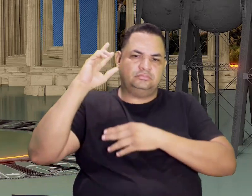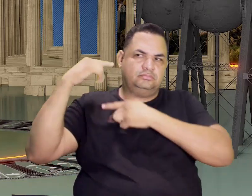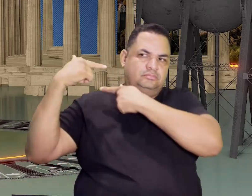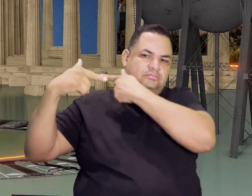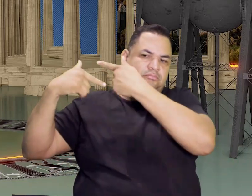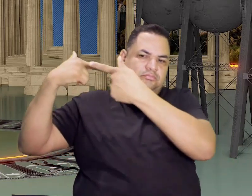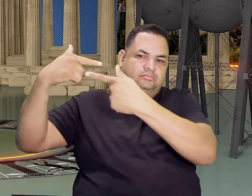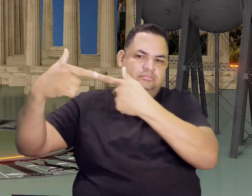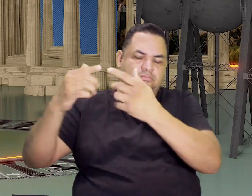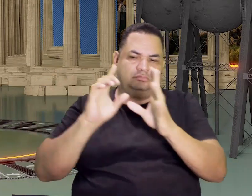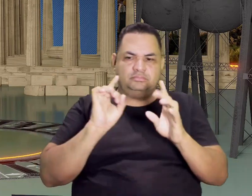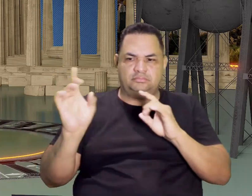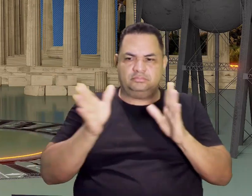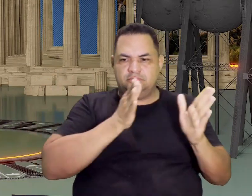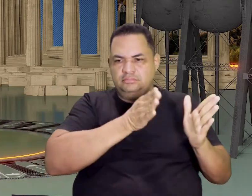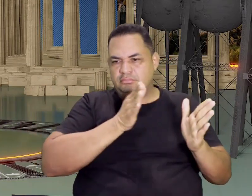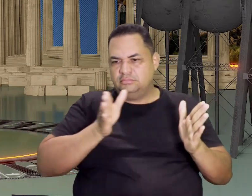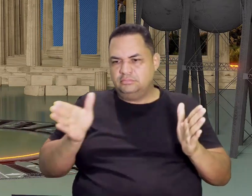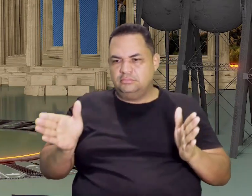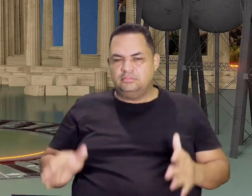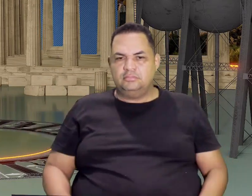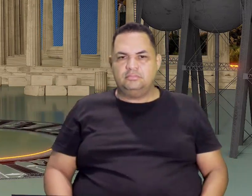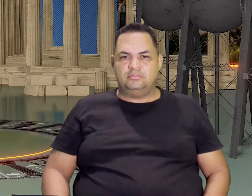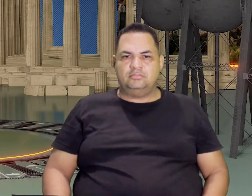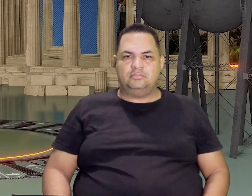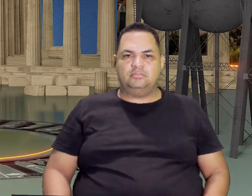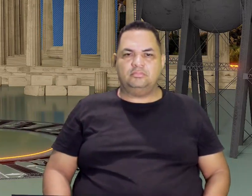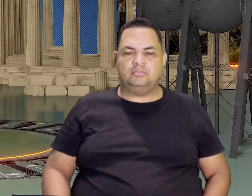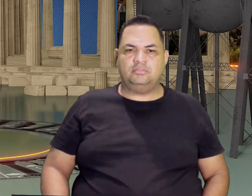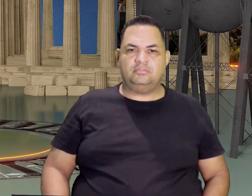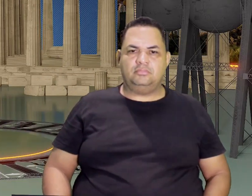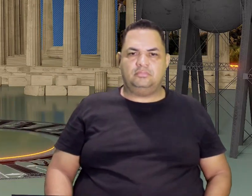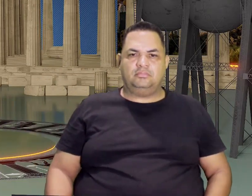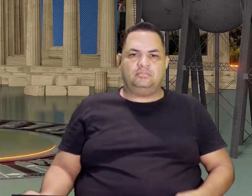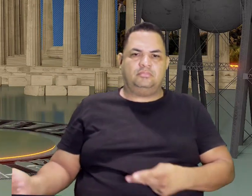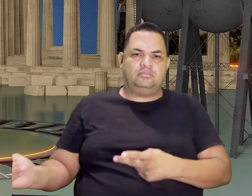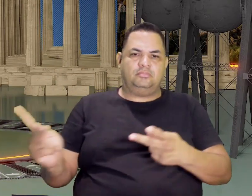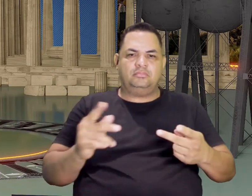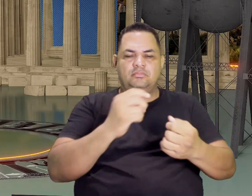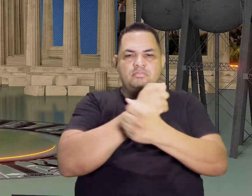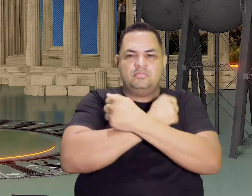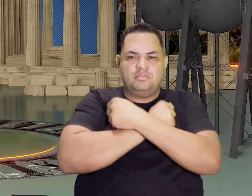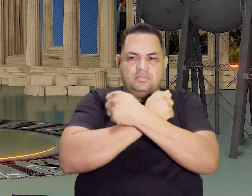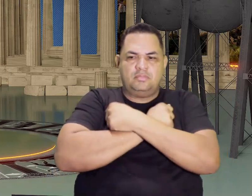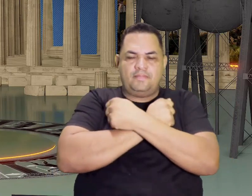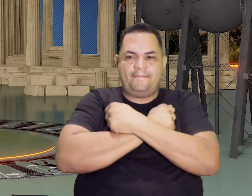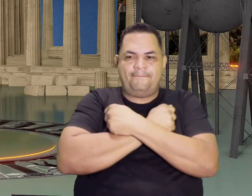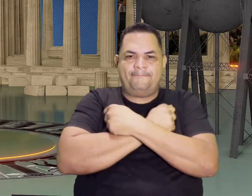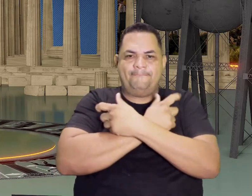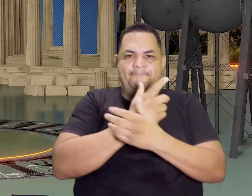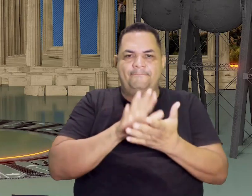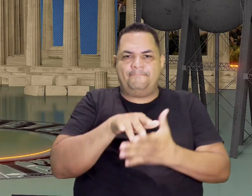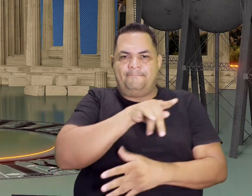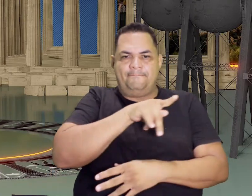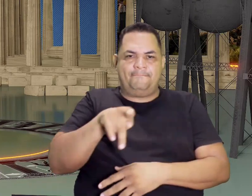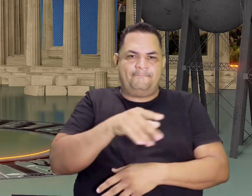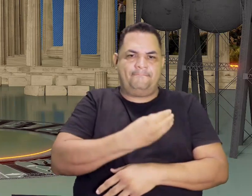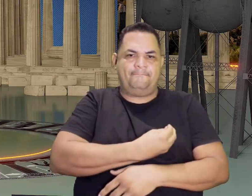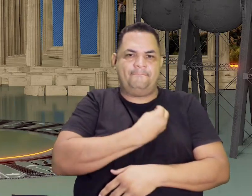cada momento, tá? Vamos avançar um pouco mais na nossa aula. Bem-vindos, um grande abraço aí aos